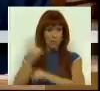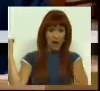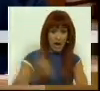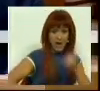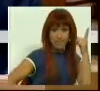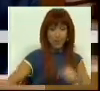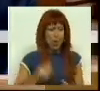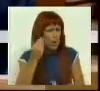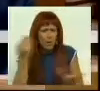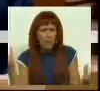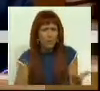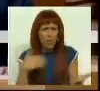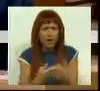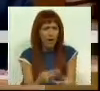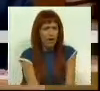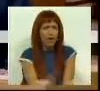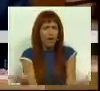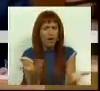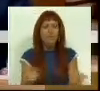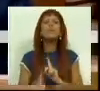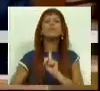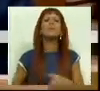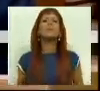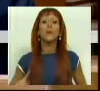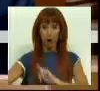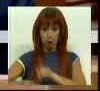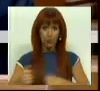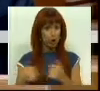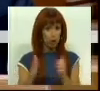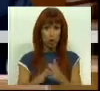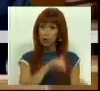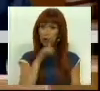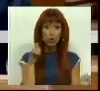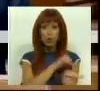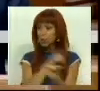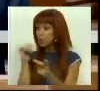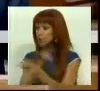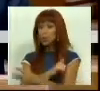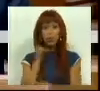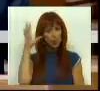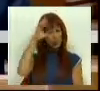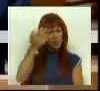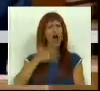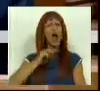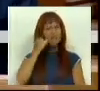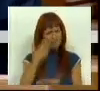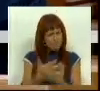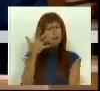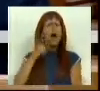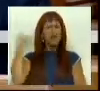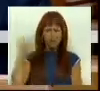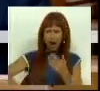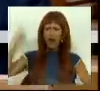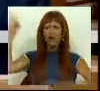impor receitas que nada resolvem. Afinal, depois de todos os sacrifícios, o Governo pretende agravar ainda mais a